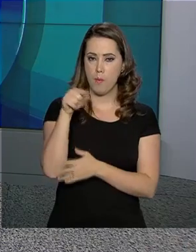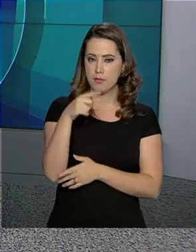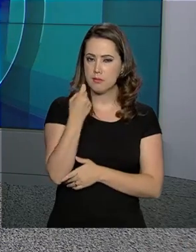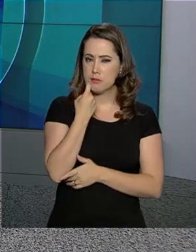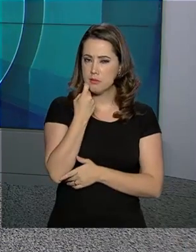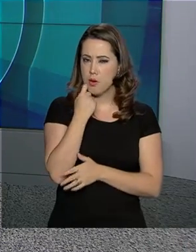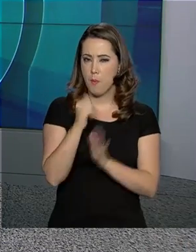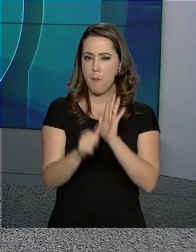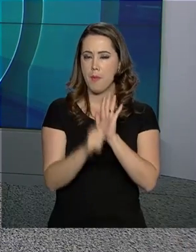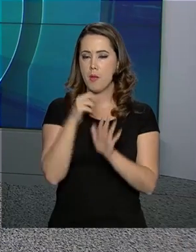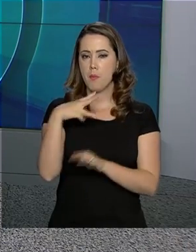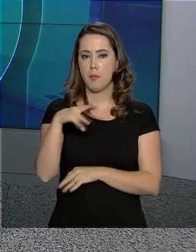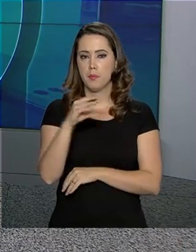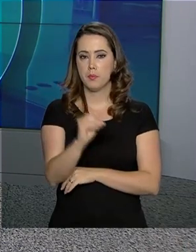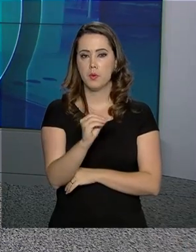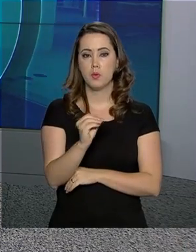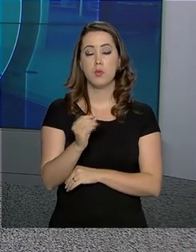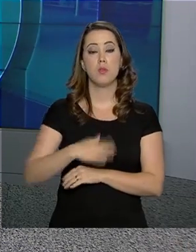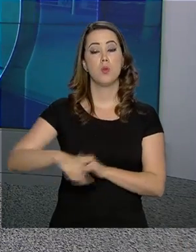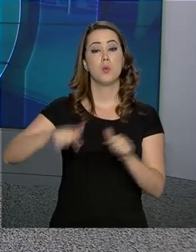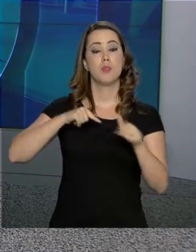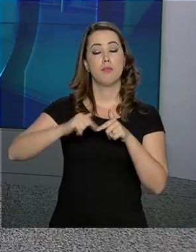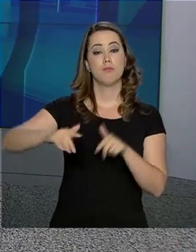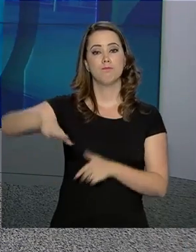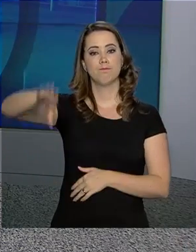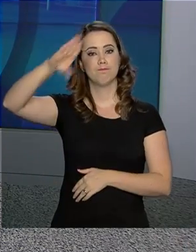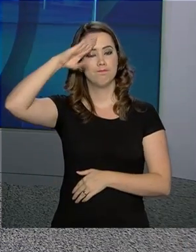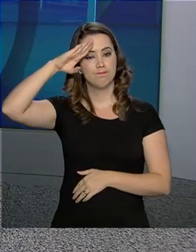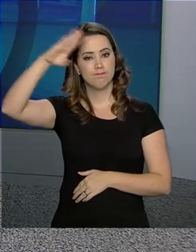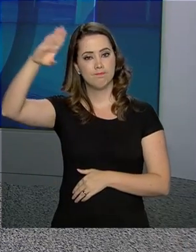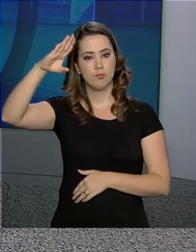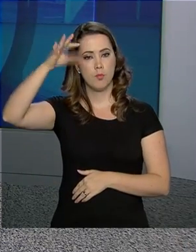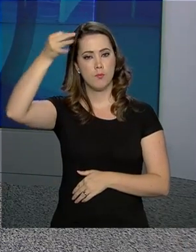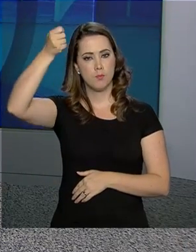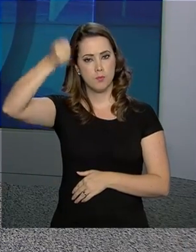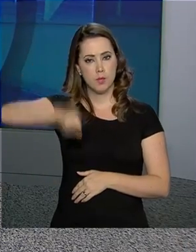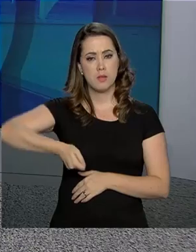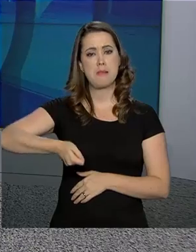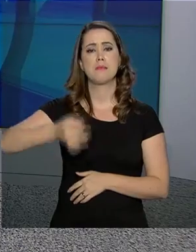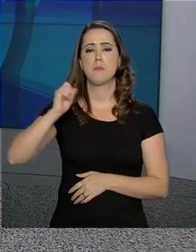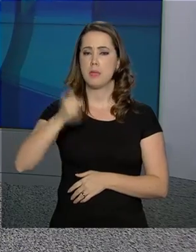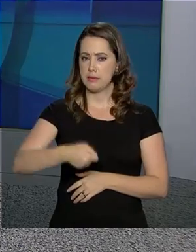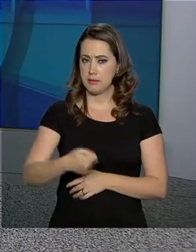nesta sexta-feira, 1º de março, o serviço militar obrigatório.